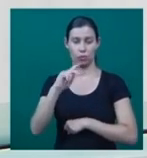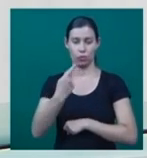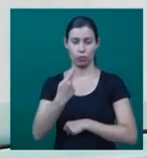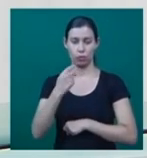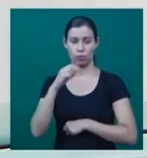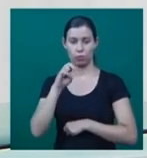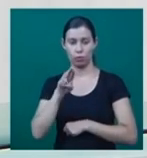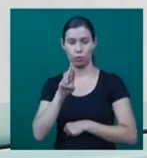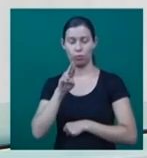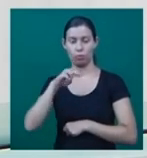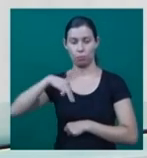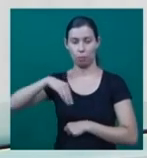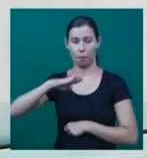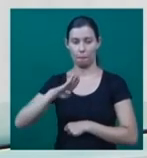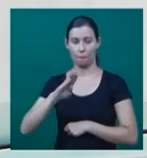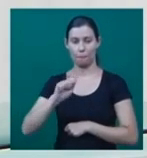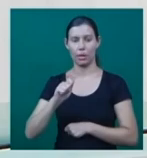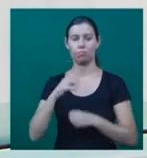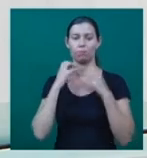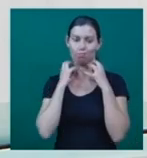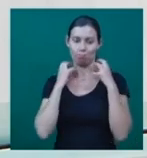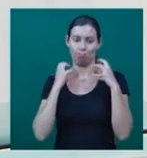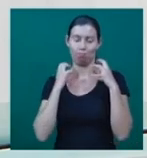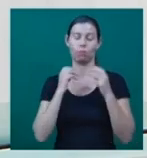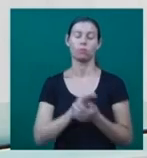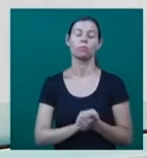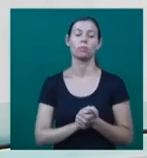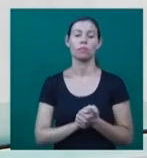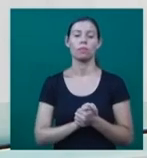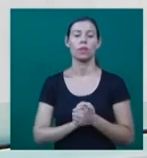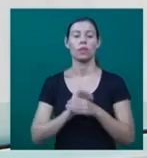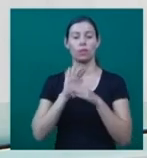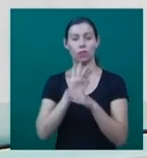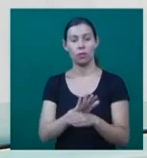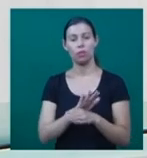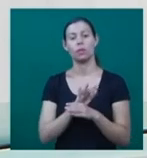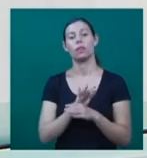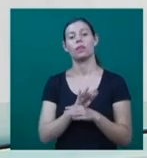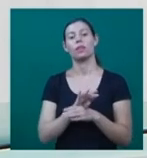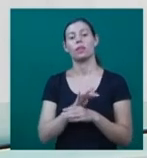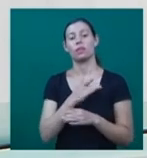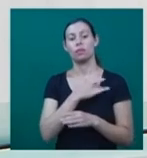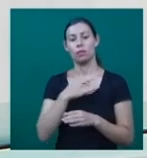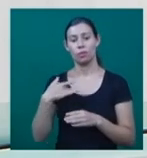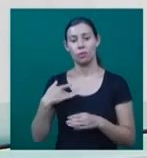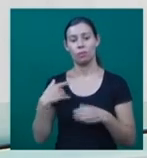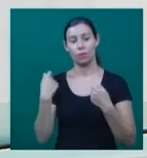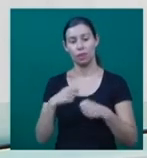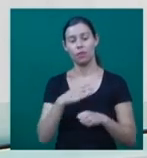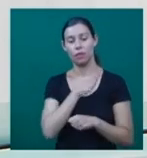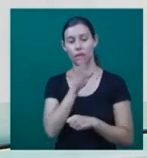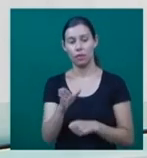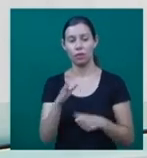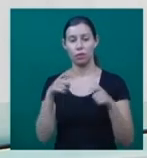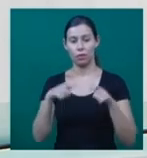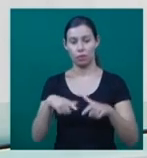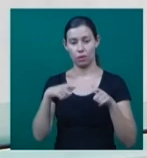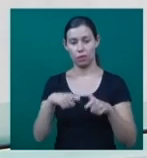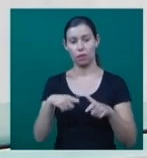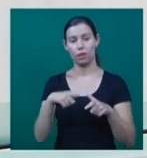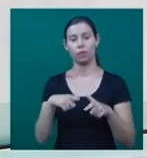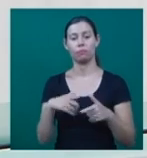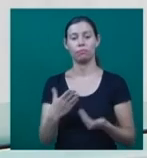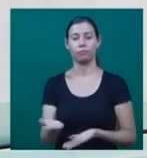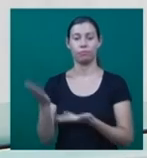a Universidade e a Secretaria Municipal de Saúde. A comunidade universitária deve ir até o saguão do bloco 1B,